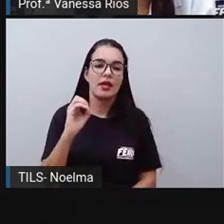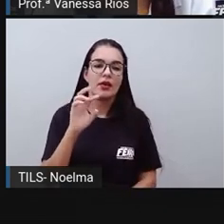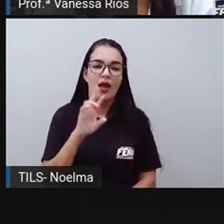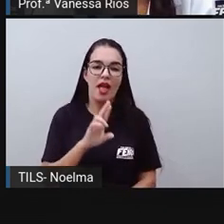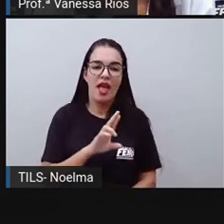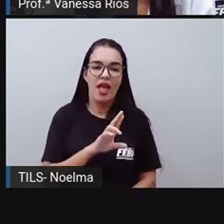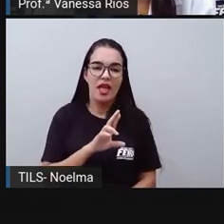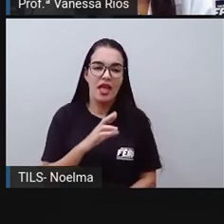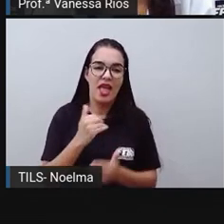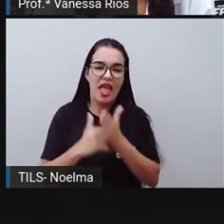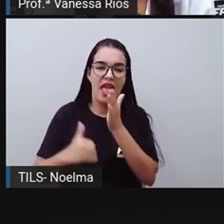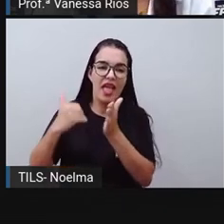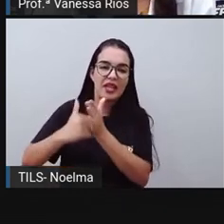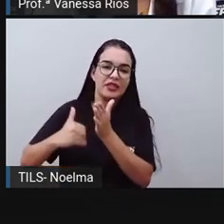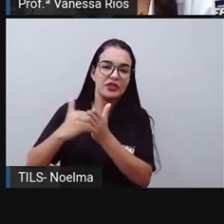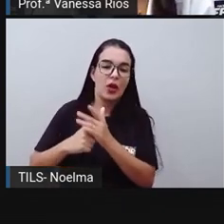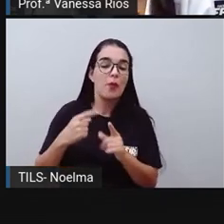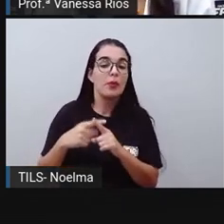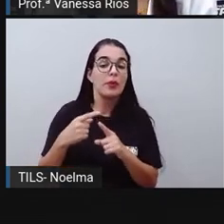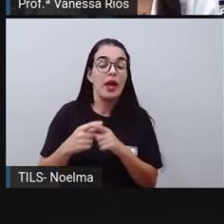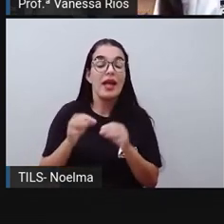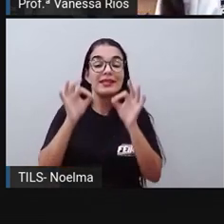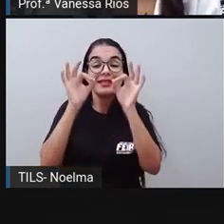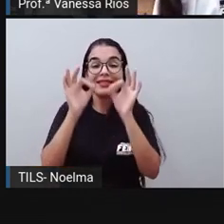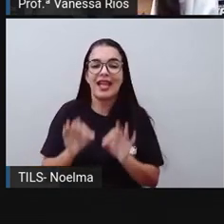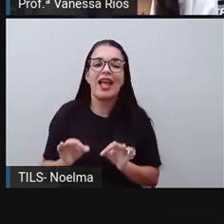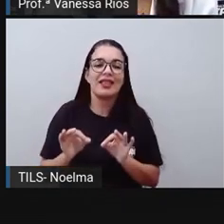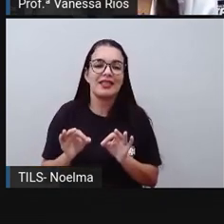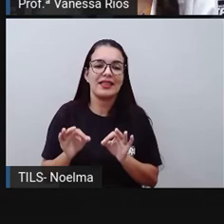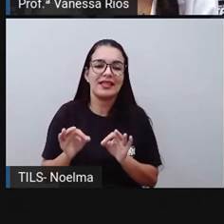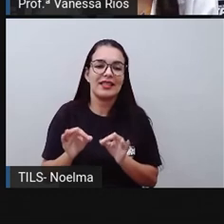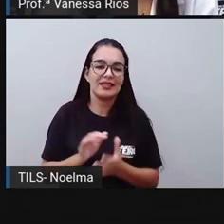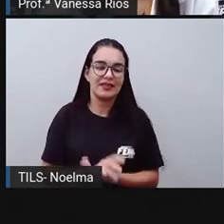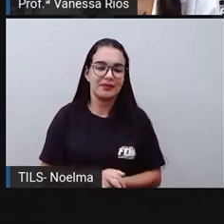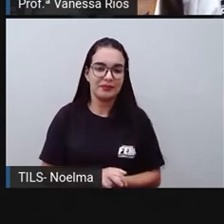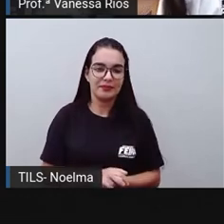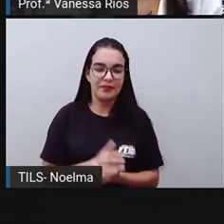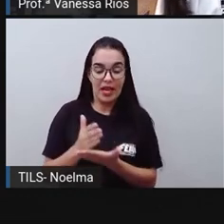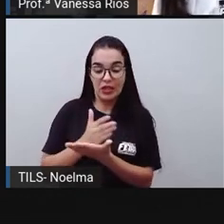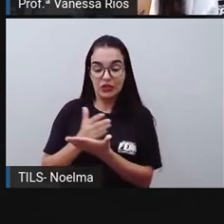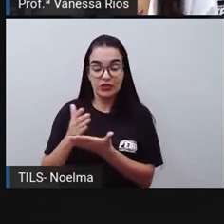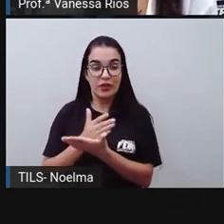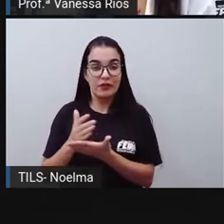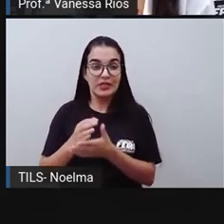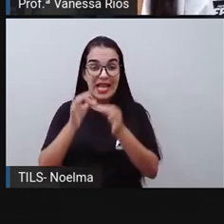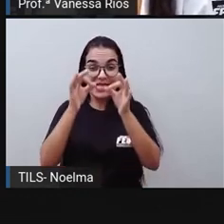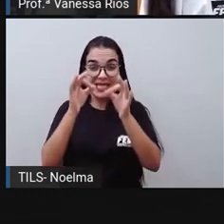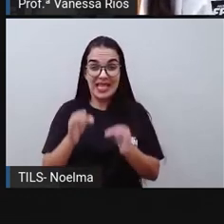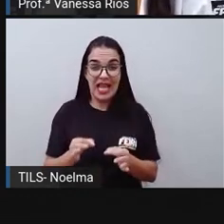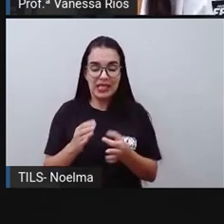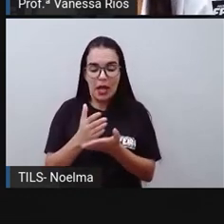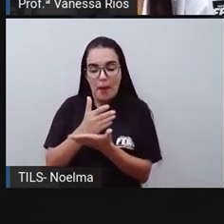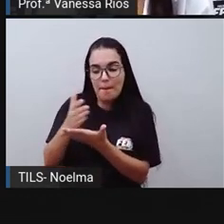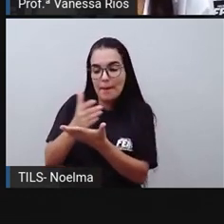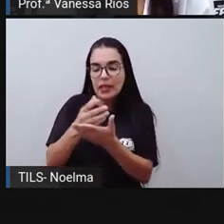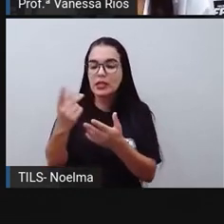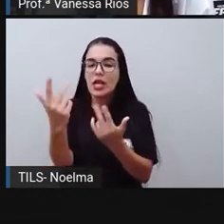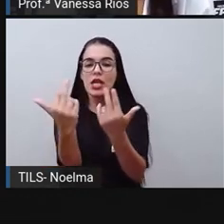é 0. Por quê? Porque essa divisão é uma divisão exata, né? Divide partes iguais